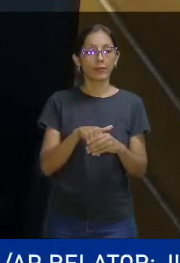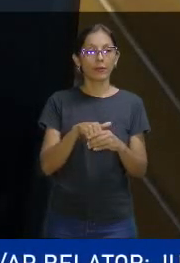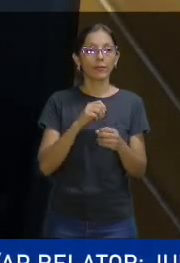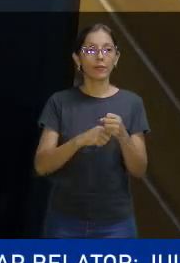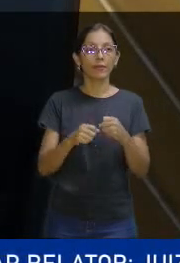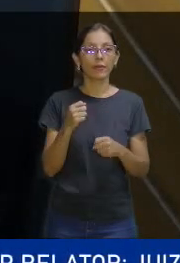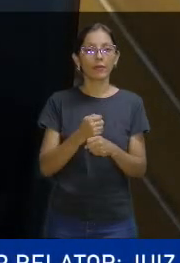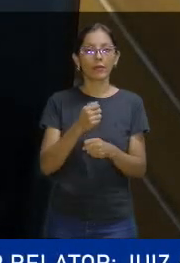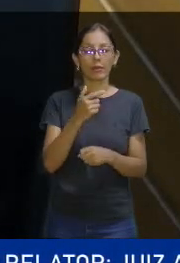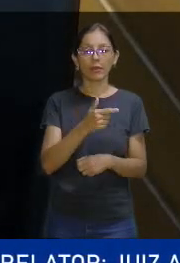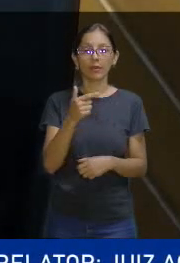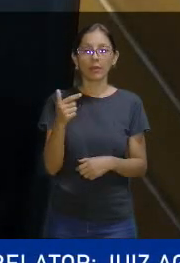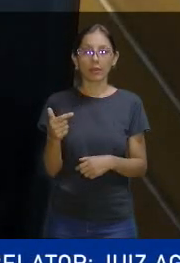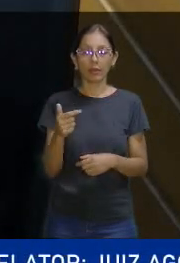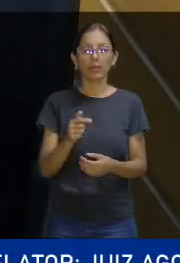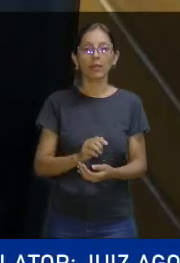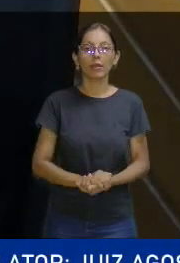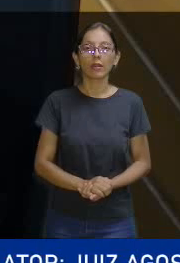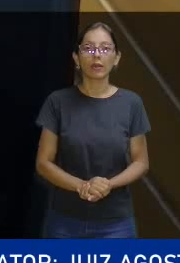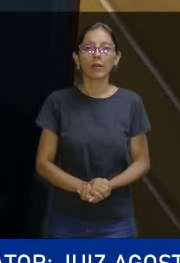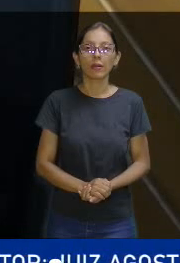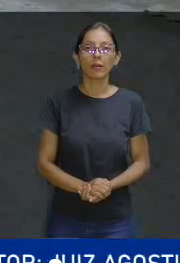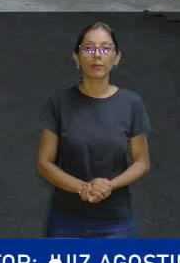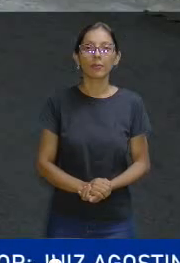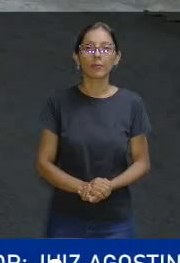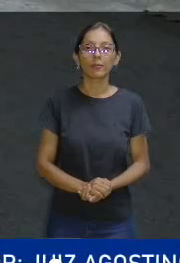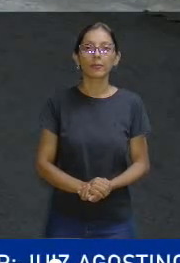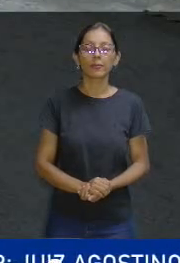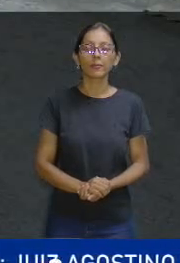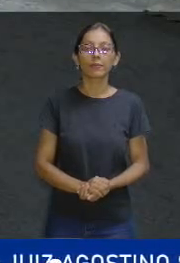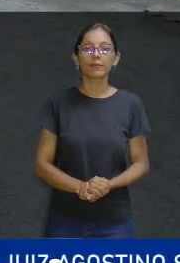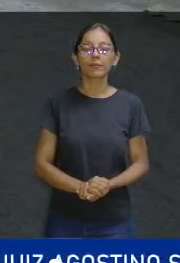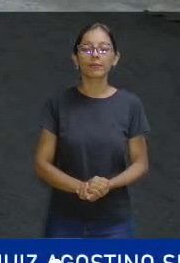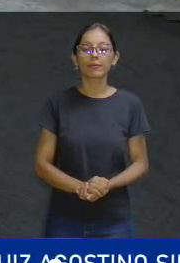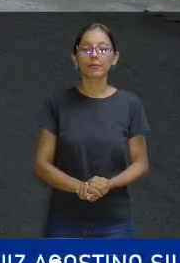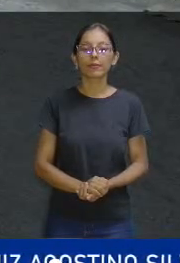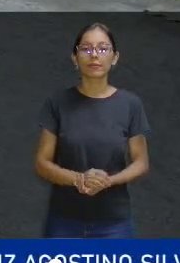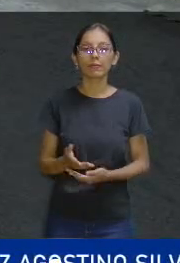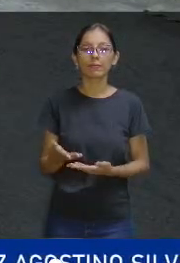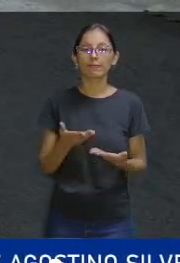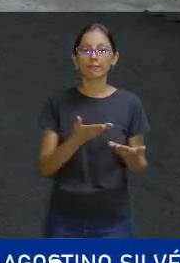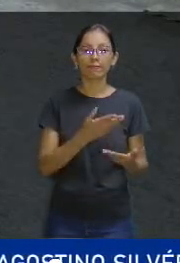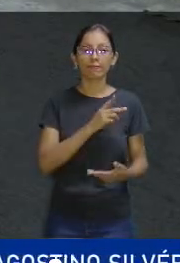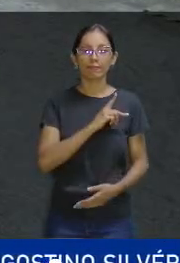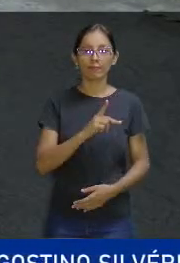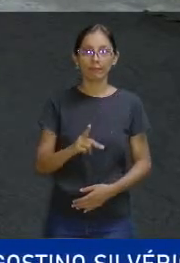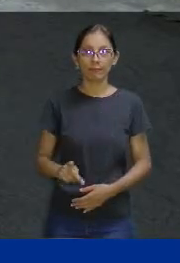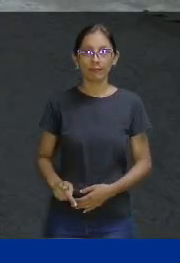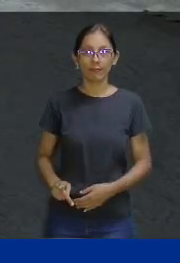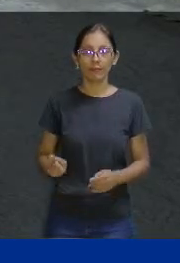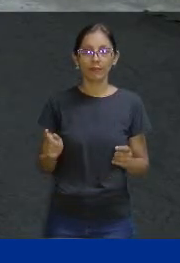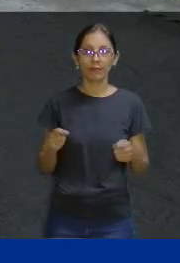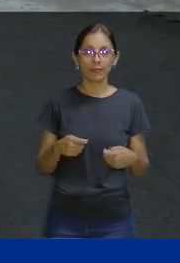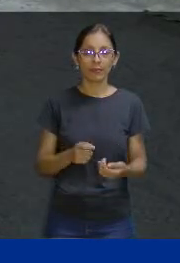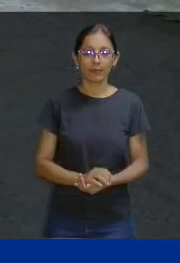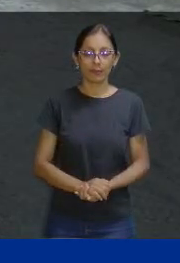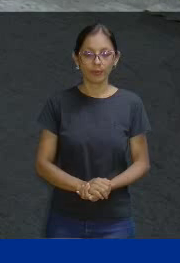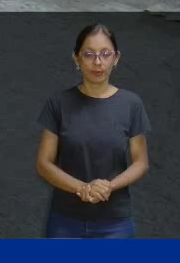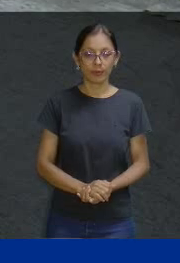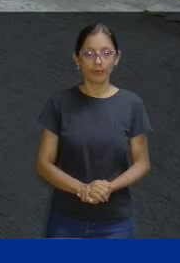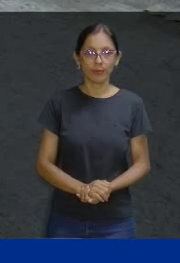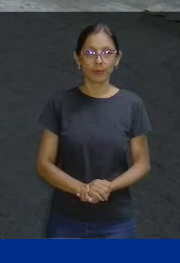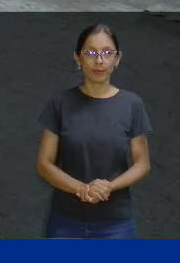termos do voto do juiz relator. Devolvo a presidência a Vossa Excelência, o desembargador Agostinho Silva. Imagem ampla